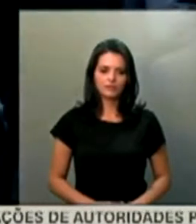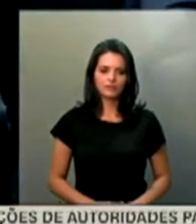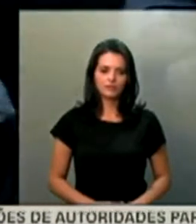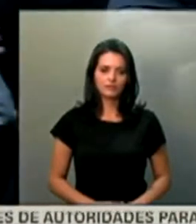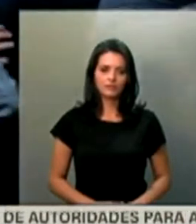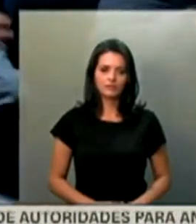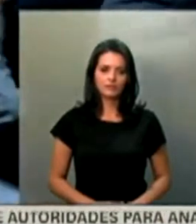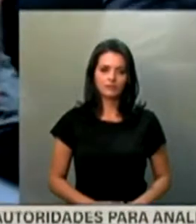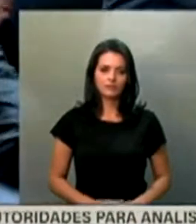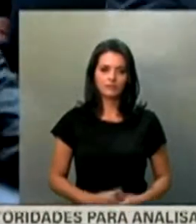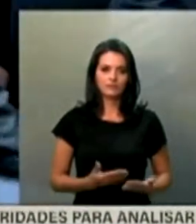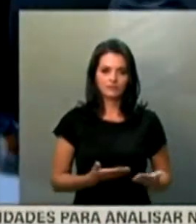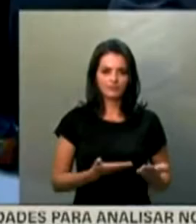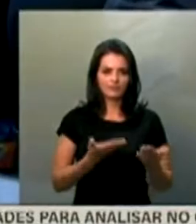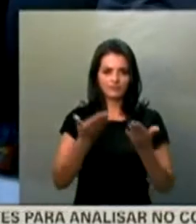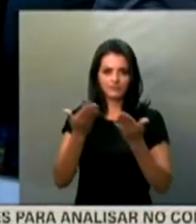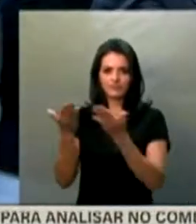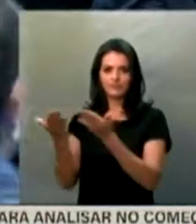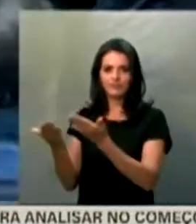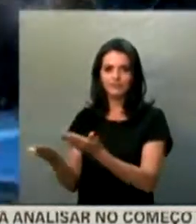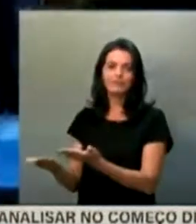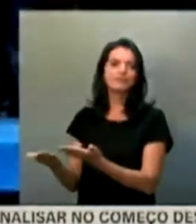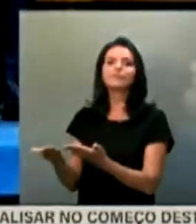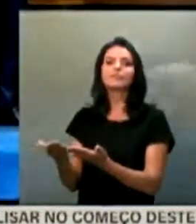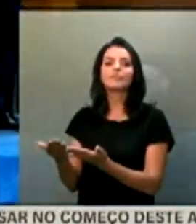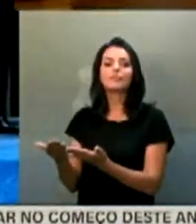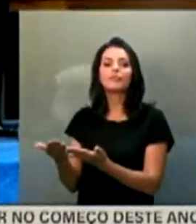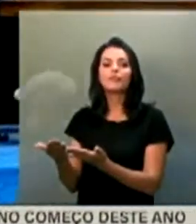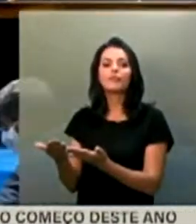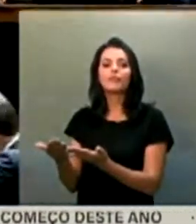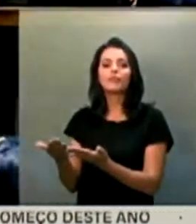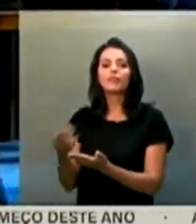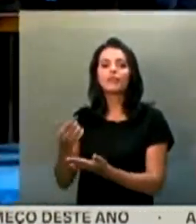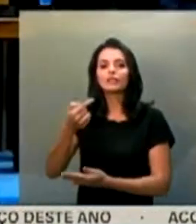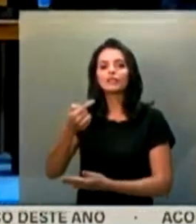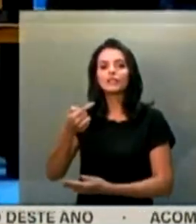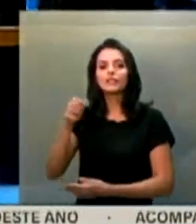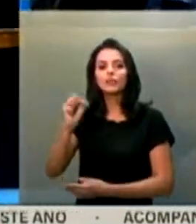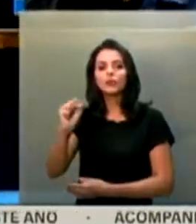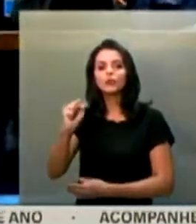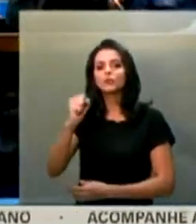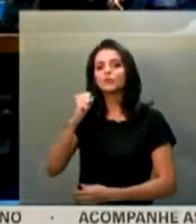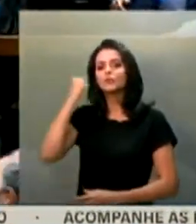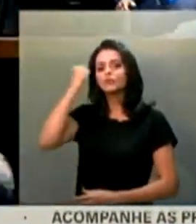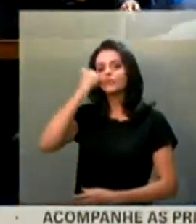Passo à mão de Vossas Excelências os escrutínios dos 78 senadores.